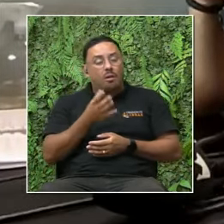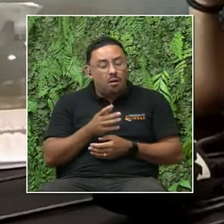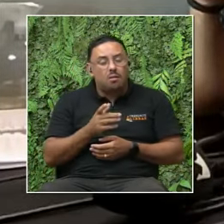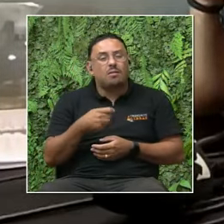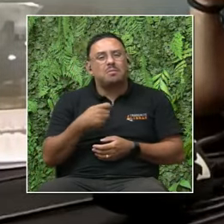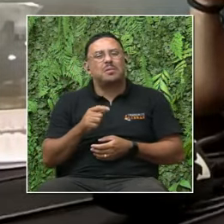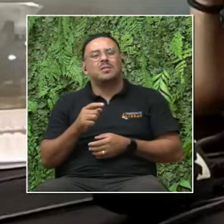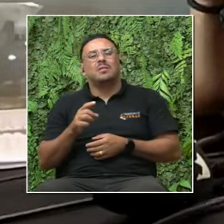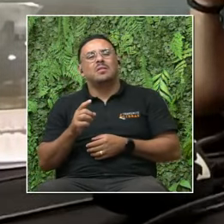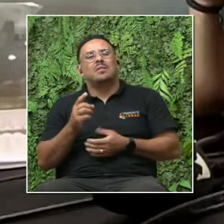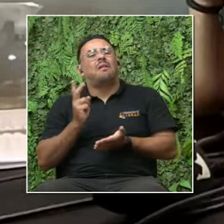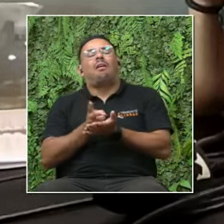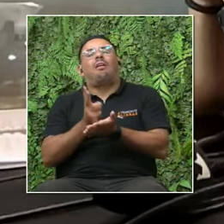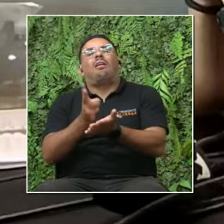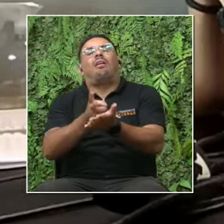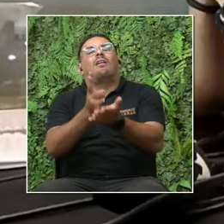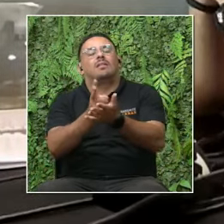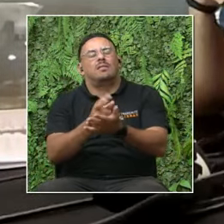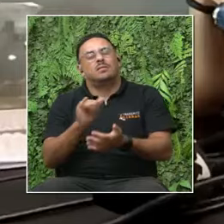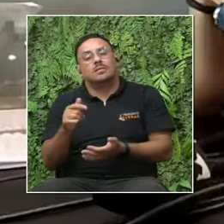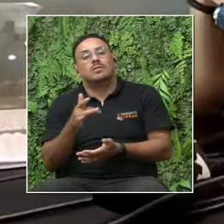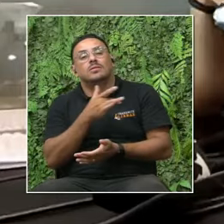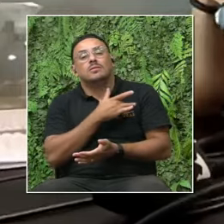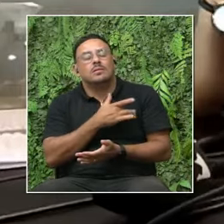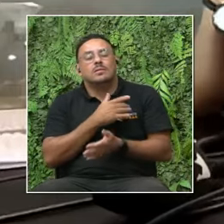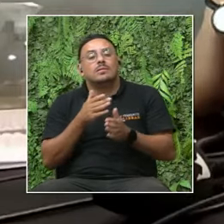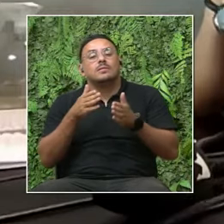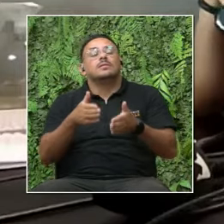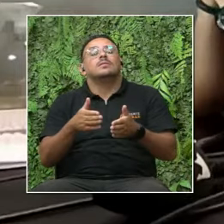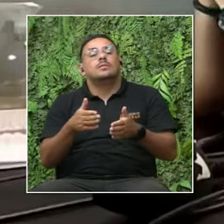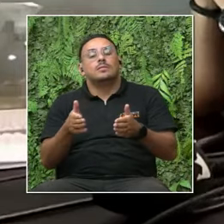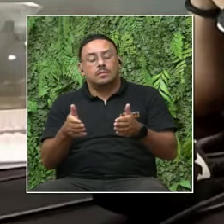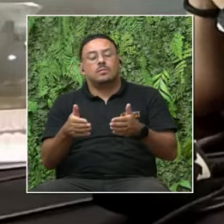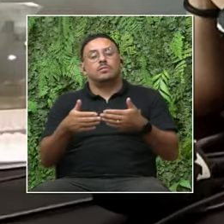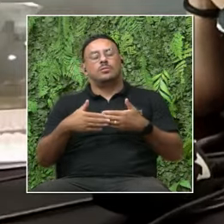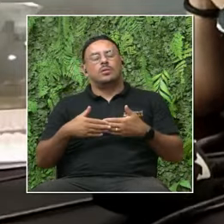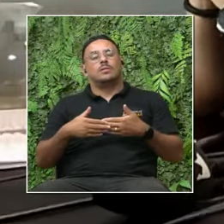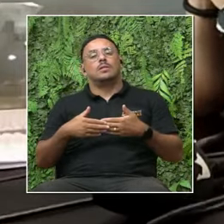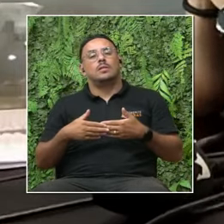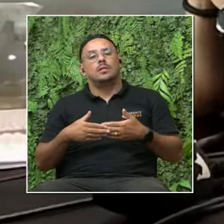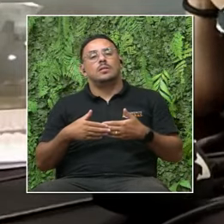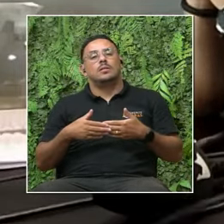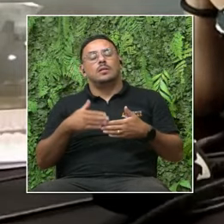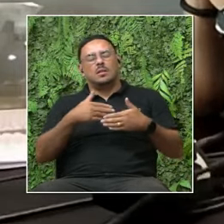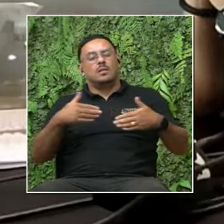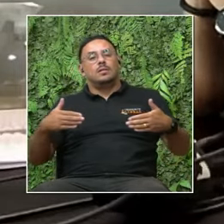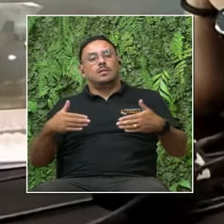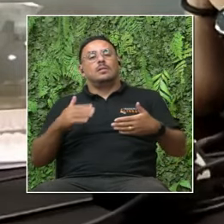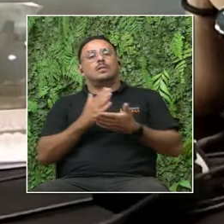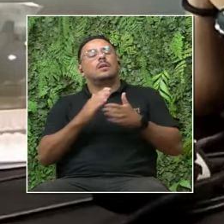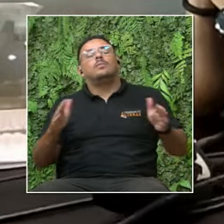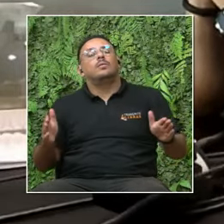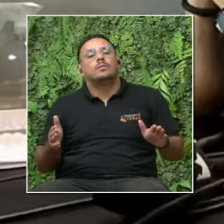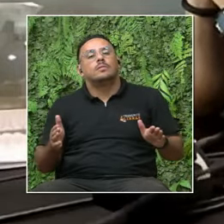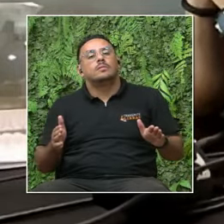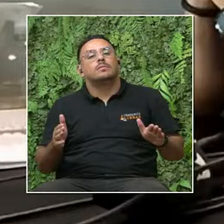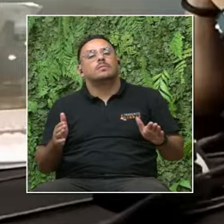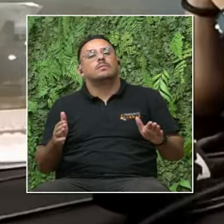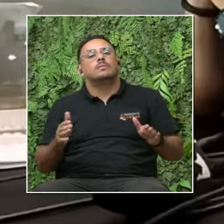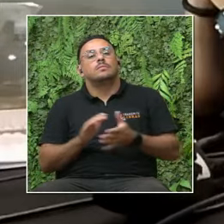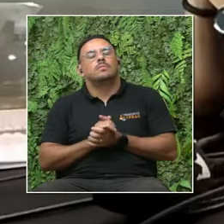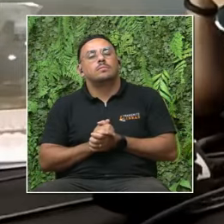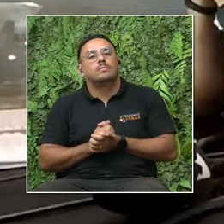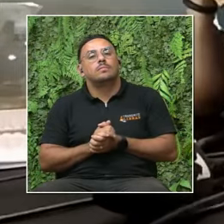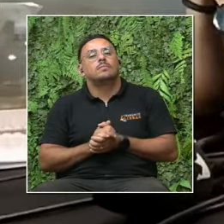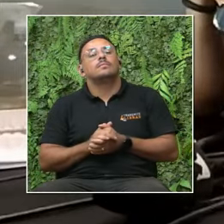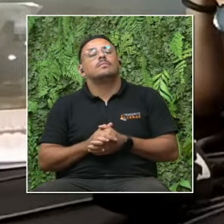mas não precisa ficar esse jogo porque senão o Cruzeiro também vai chegar uma hora que vai se fechar todo todo mundo vai atrás da linha da Bola e acabou o jogo e acabou mesmo